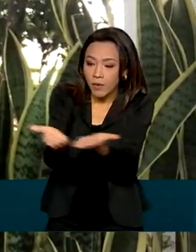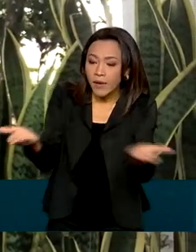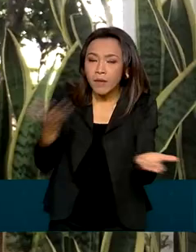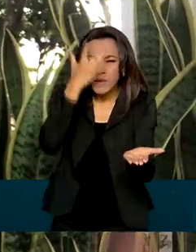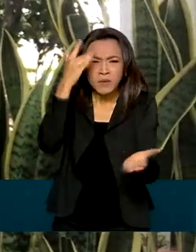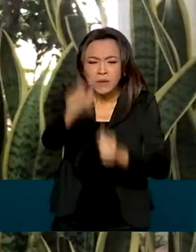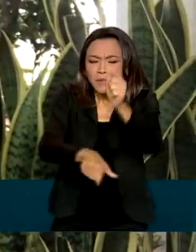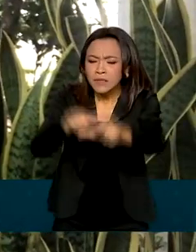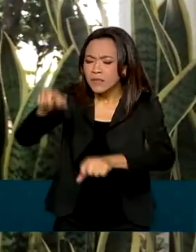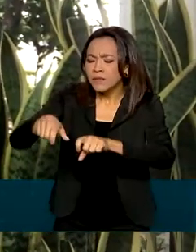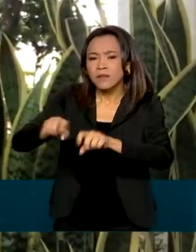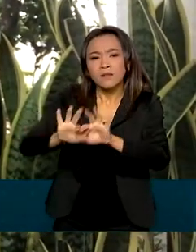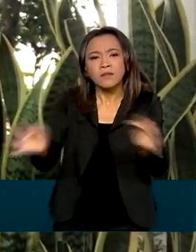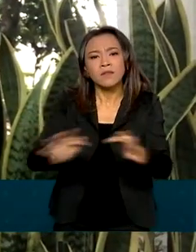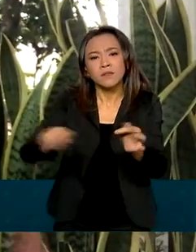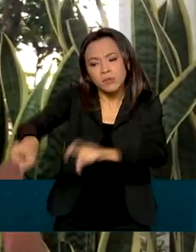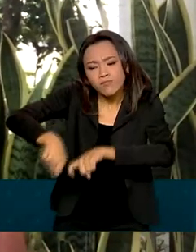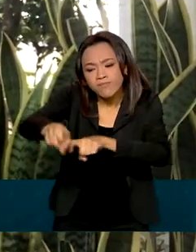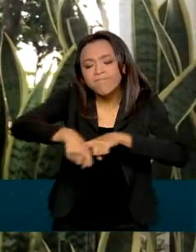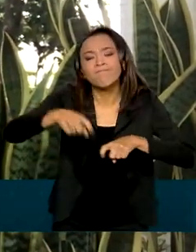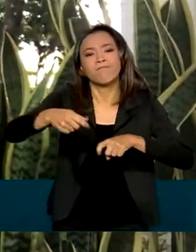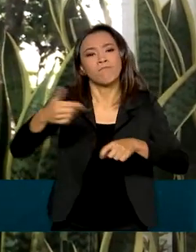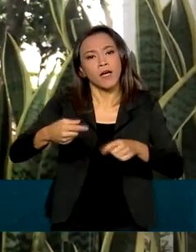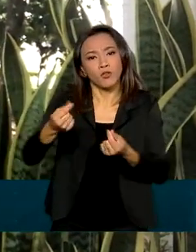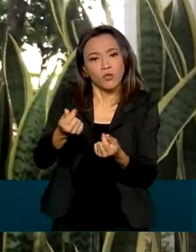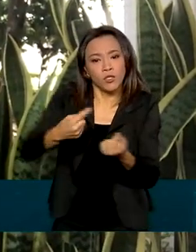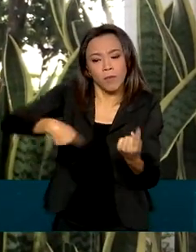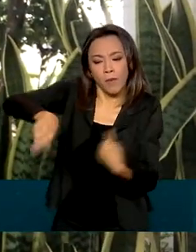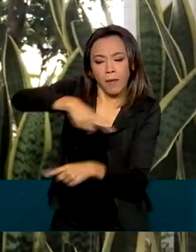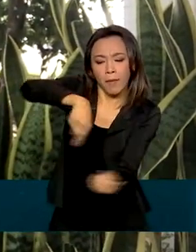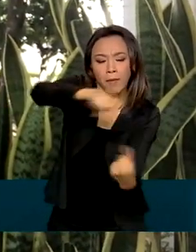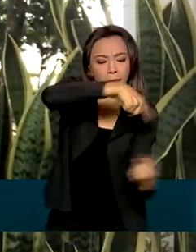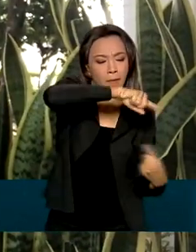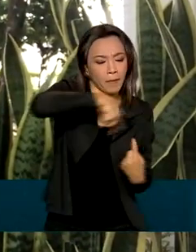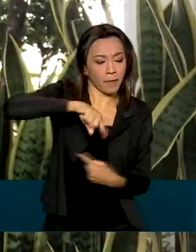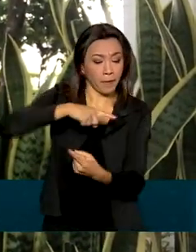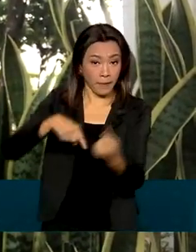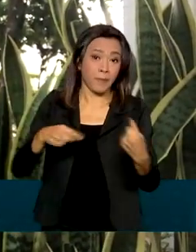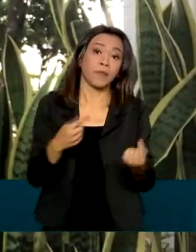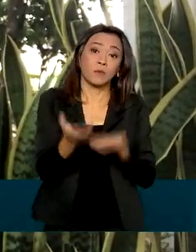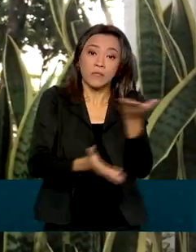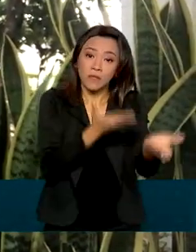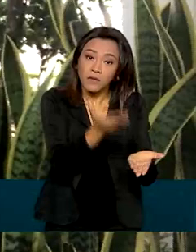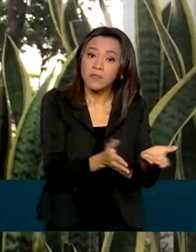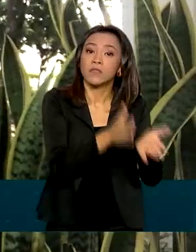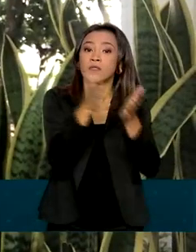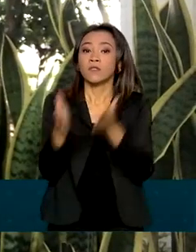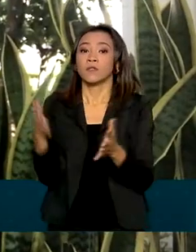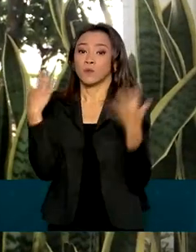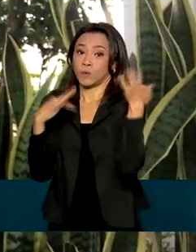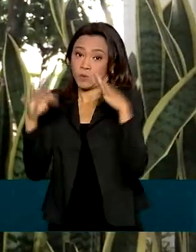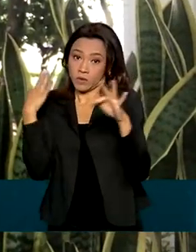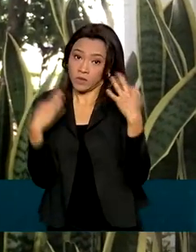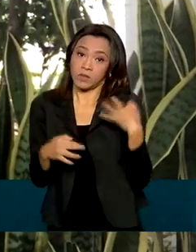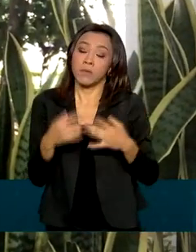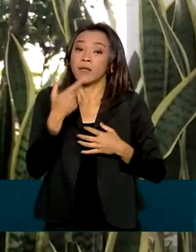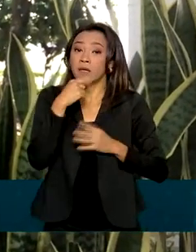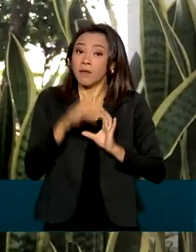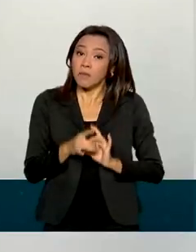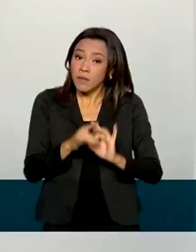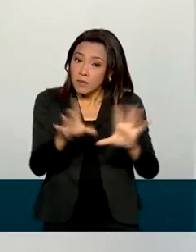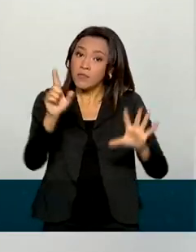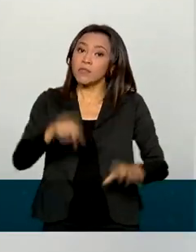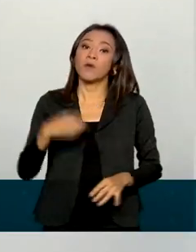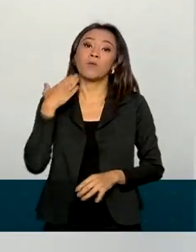rurais e para aumentar o capital de giro no comércio, nos serviços e no turismo. E o financiamento é liberado pelo Banco do